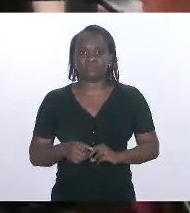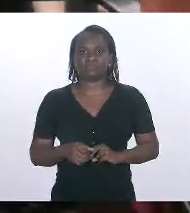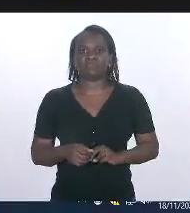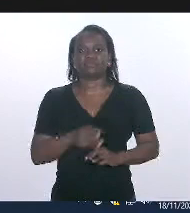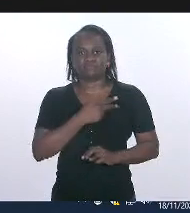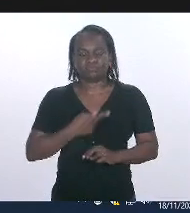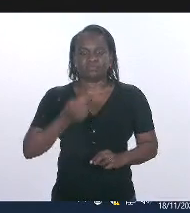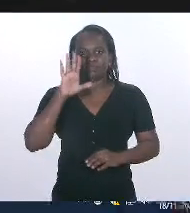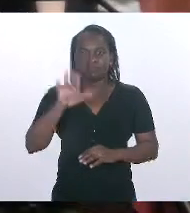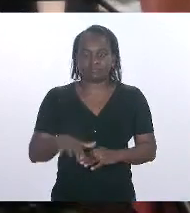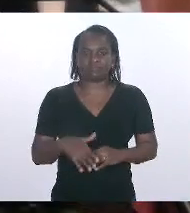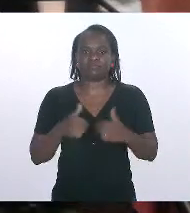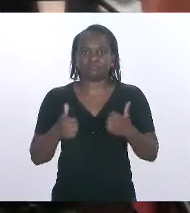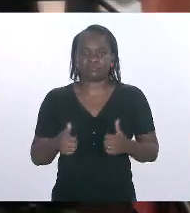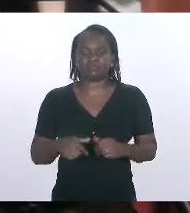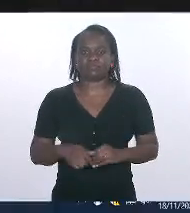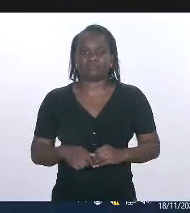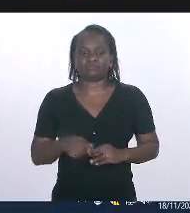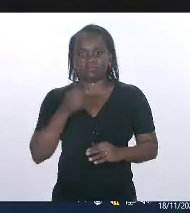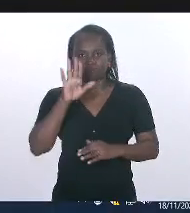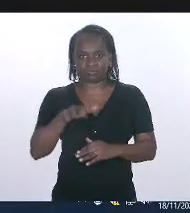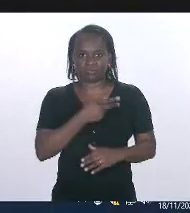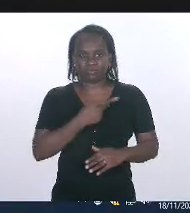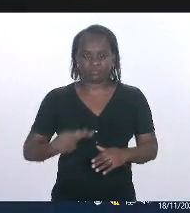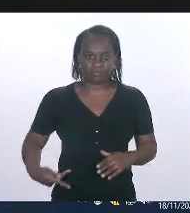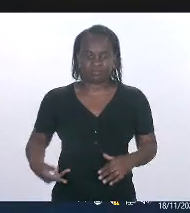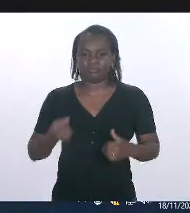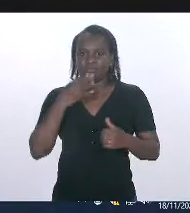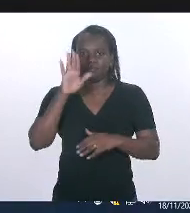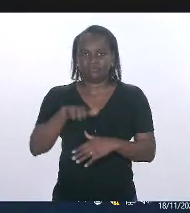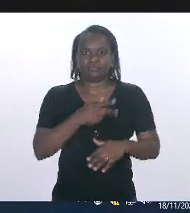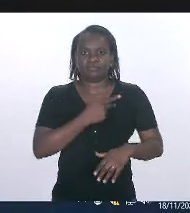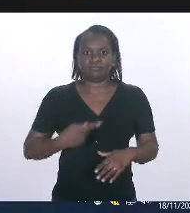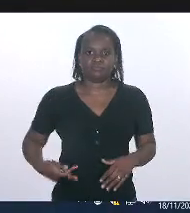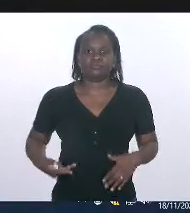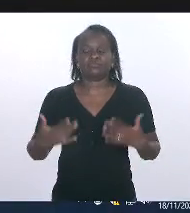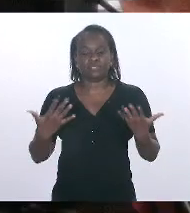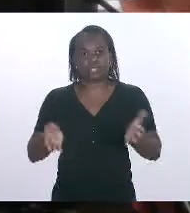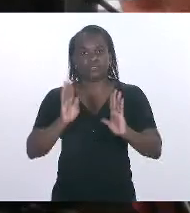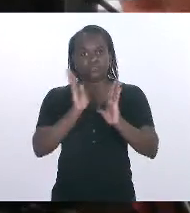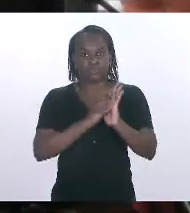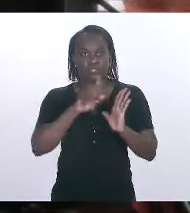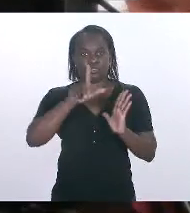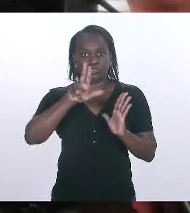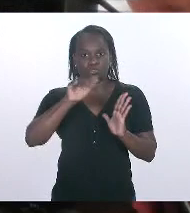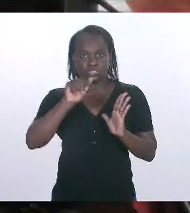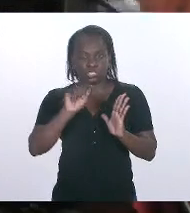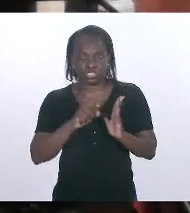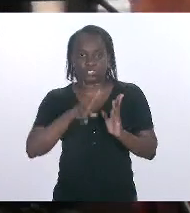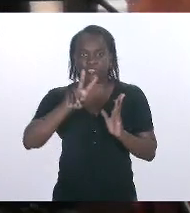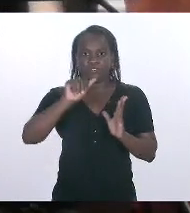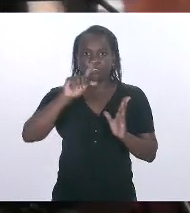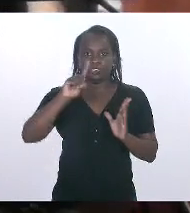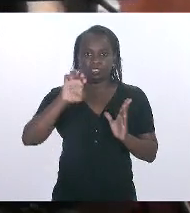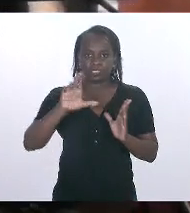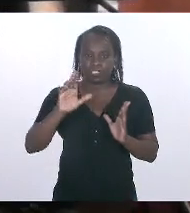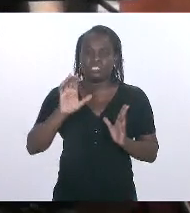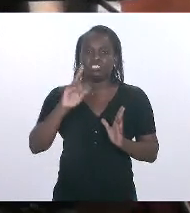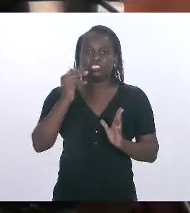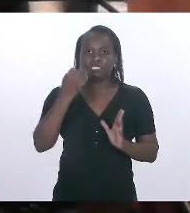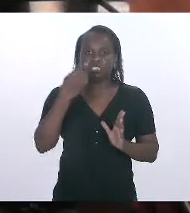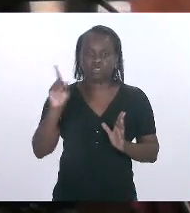presidente. Boa tarde, presidente. Boa tarde, presidente. Boa tarde, presidente. Então, estão inscritos Luiz Paulo, Valdec e